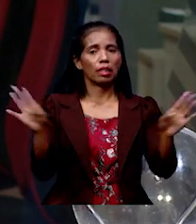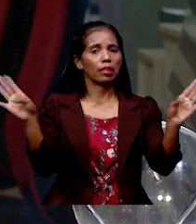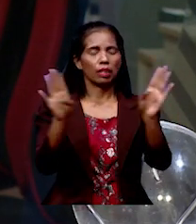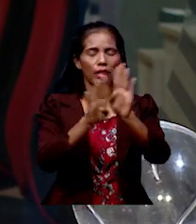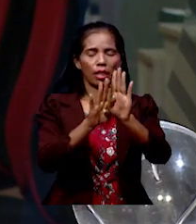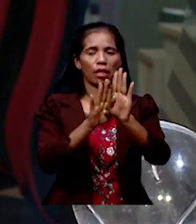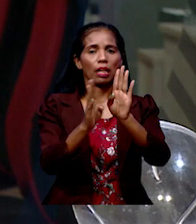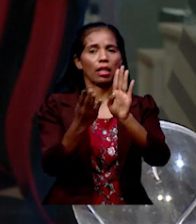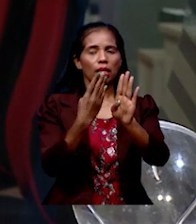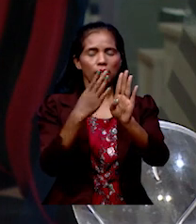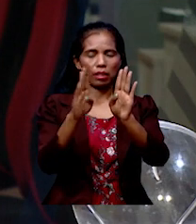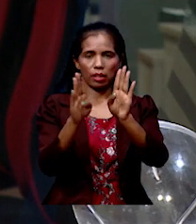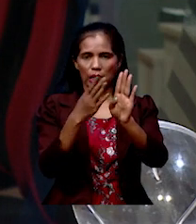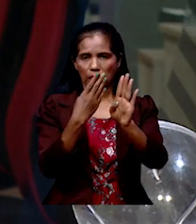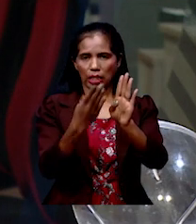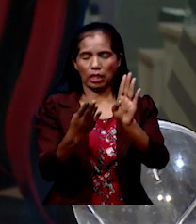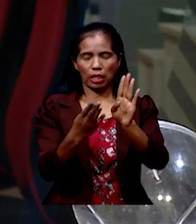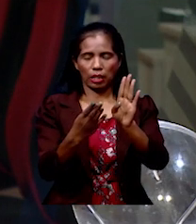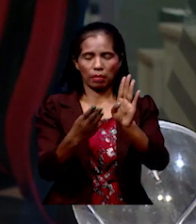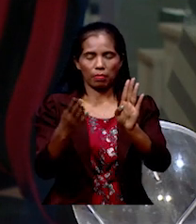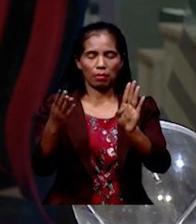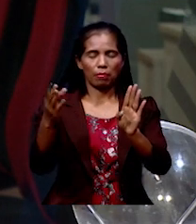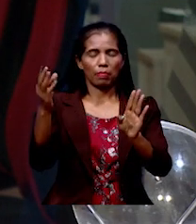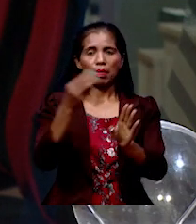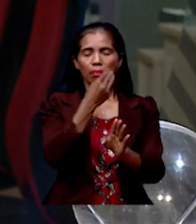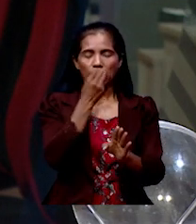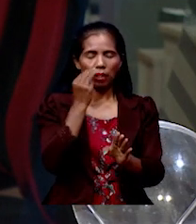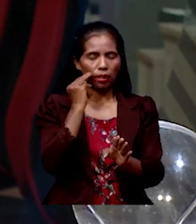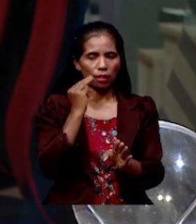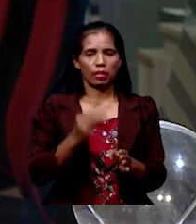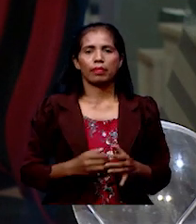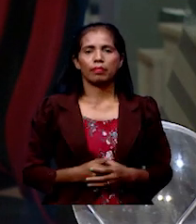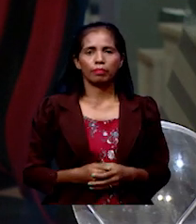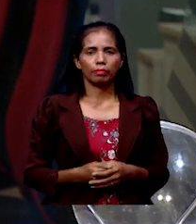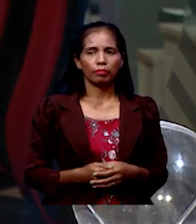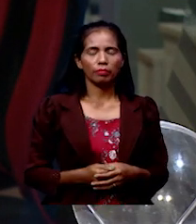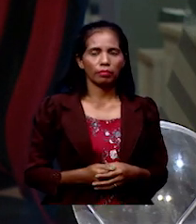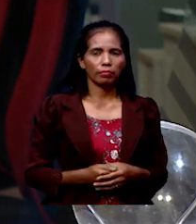ba secretário-geral Partido Fratelim, Mariel Katiri.